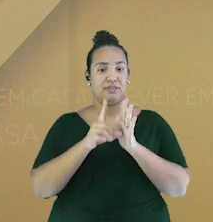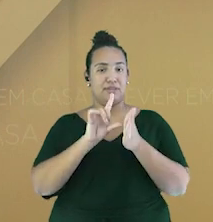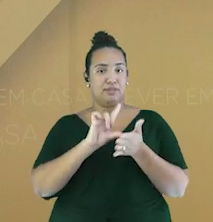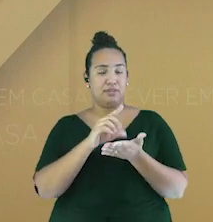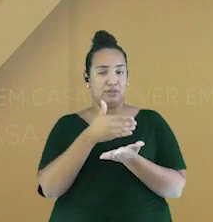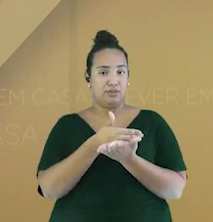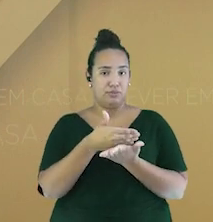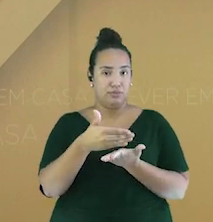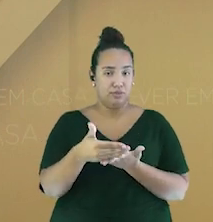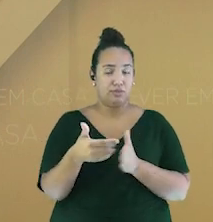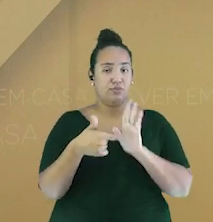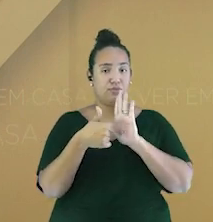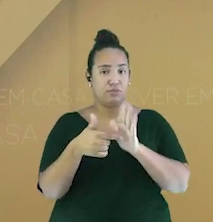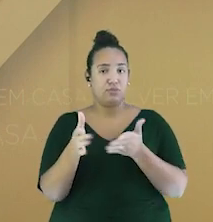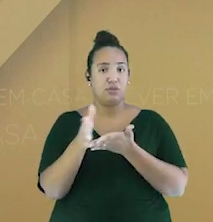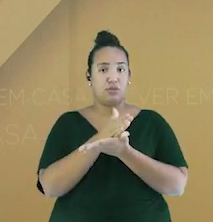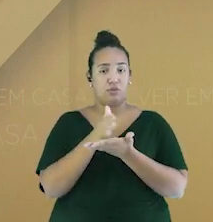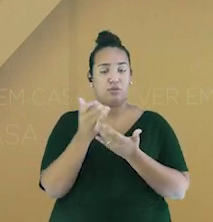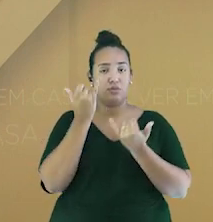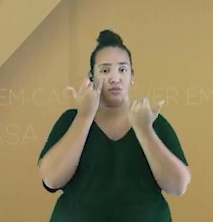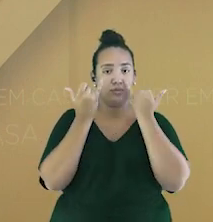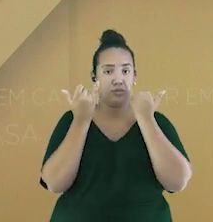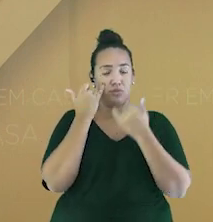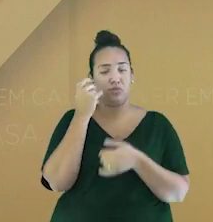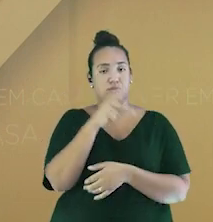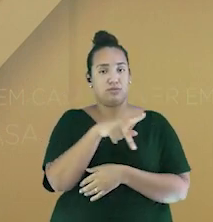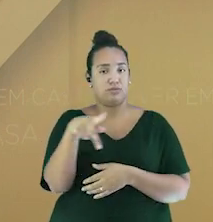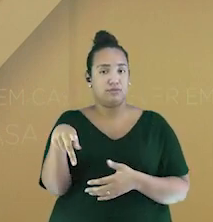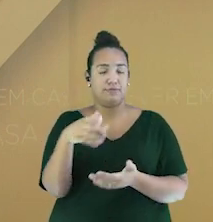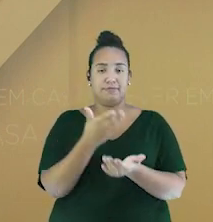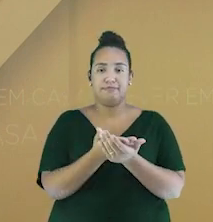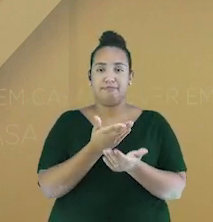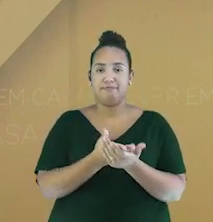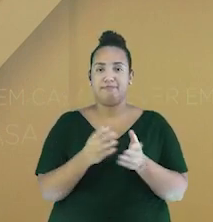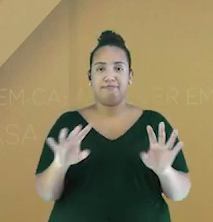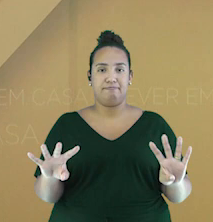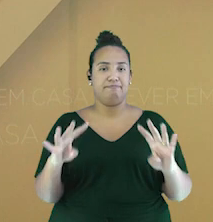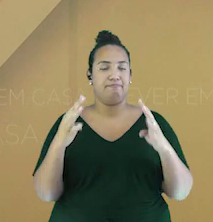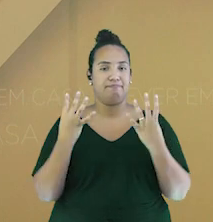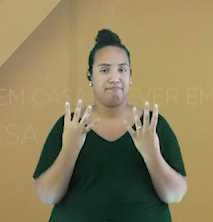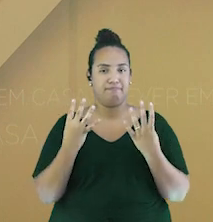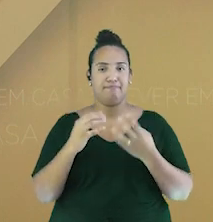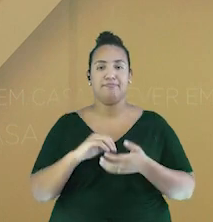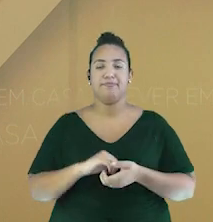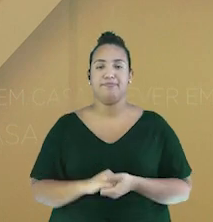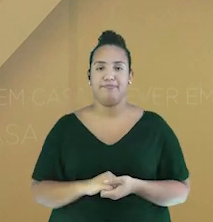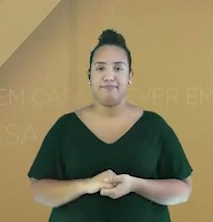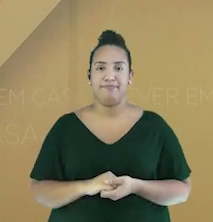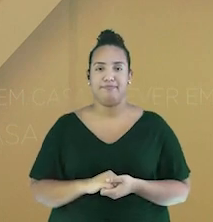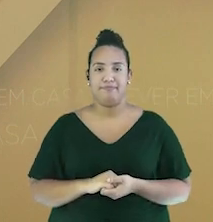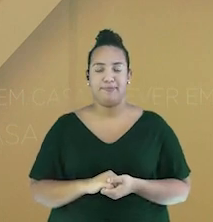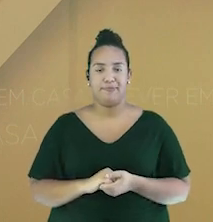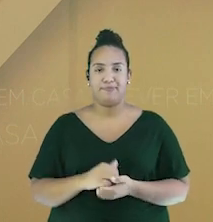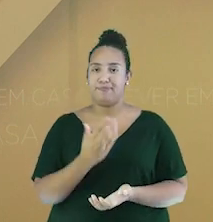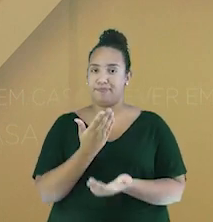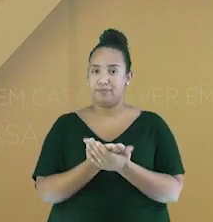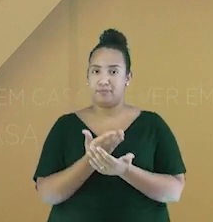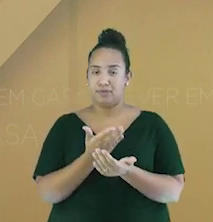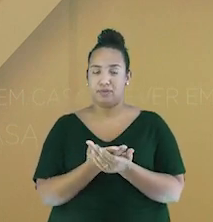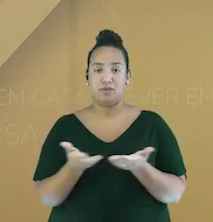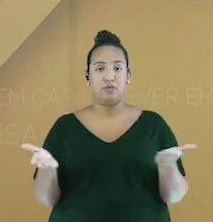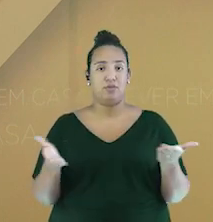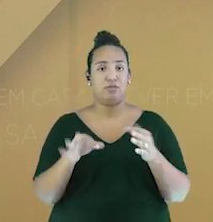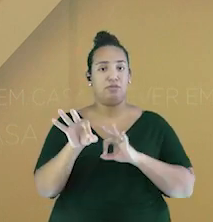vou passar algumas informações aos professores e às professoras que estiverem nos acompanhando. Essa aula